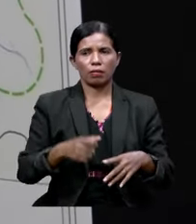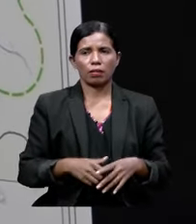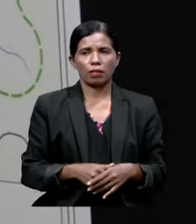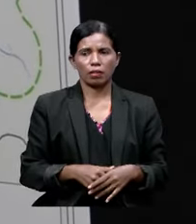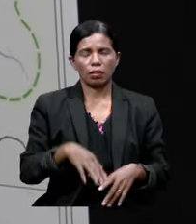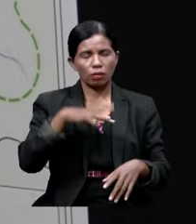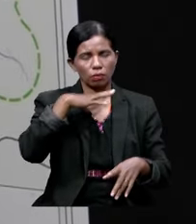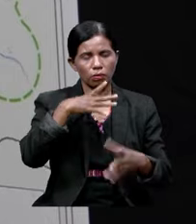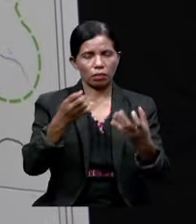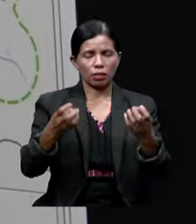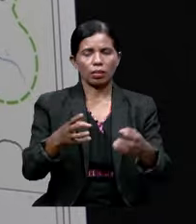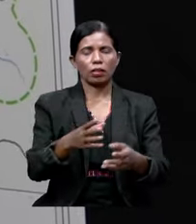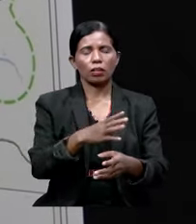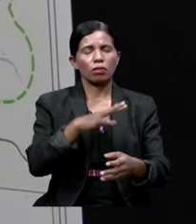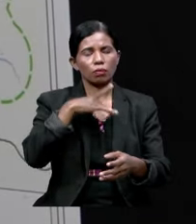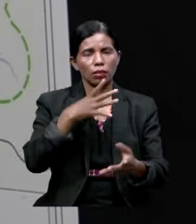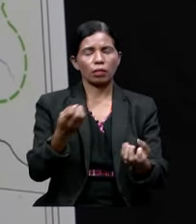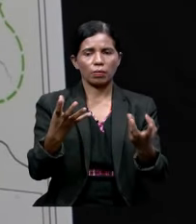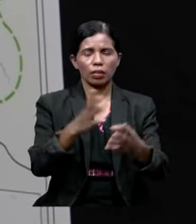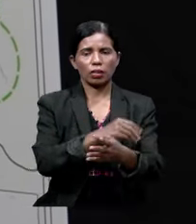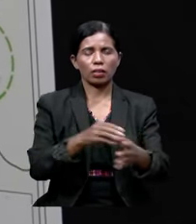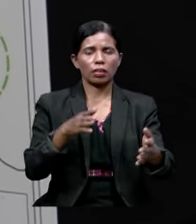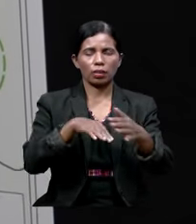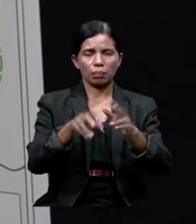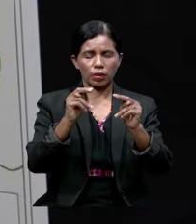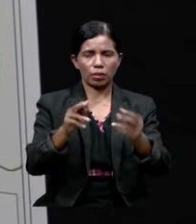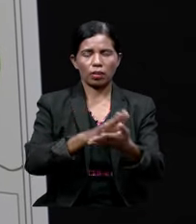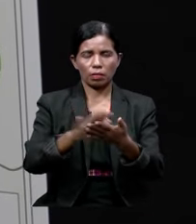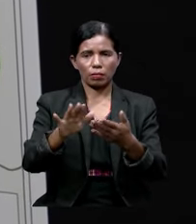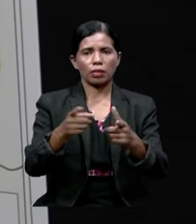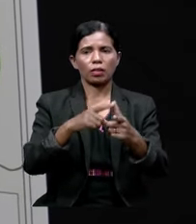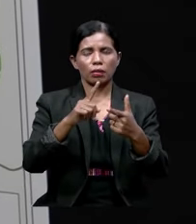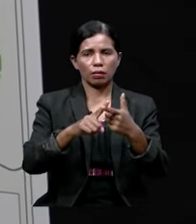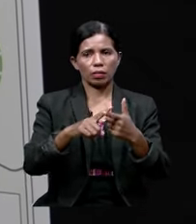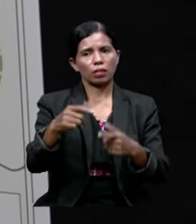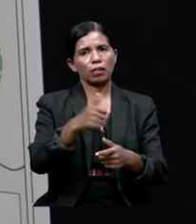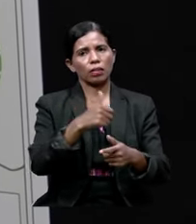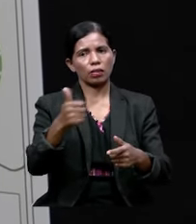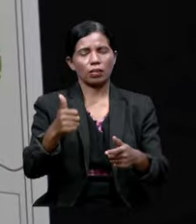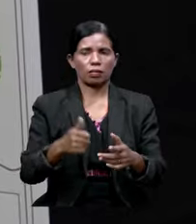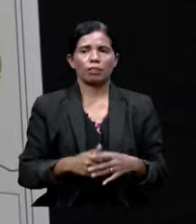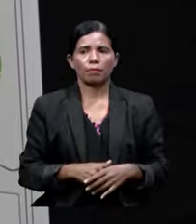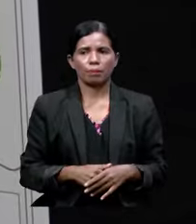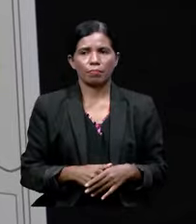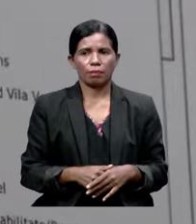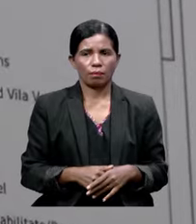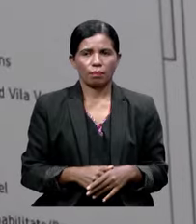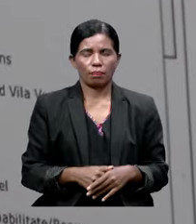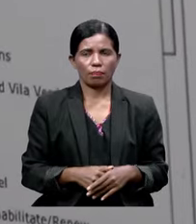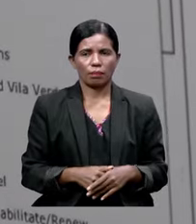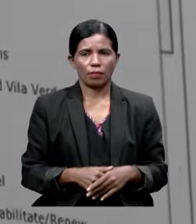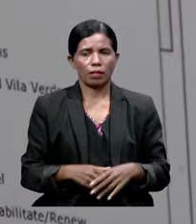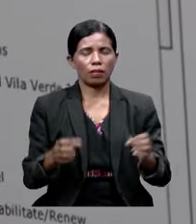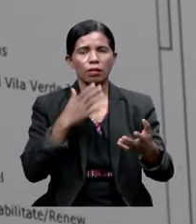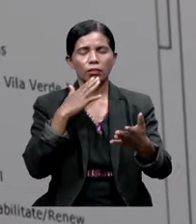foi herbara que a baleta lara. Então, isso precisa a mãos. E então, a parte de Balu, da Inaza Nebê, minha Ladun